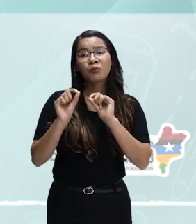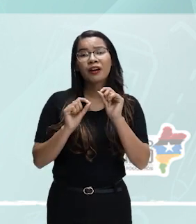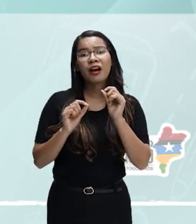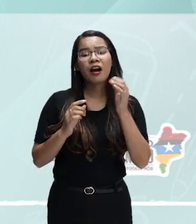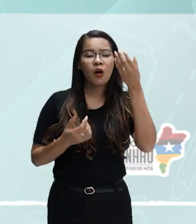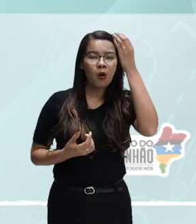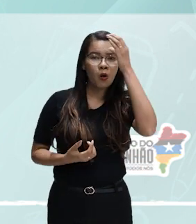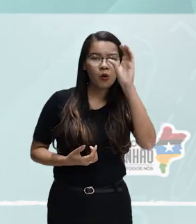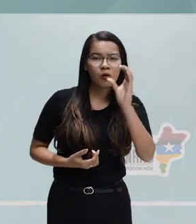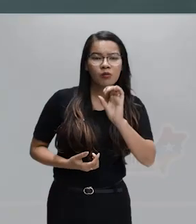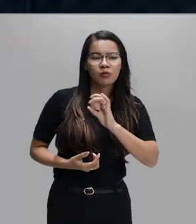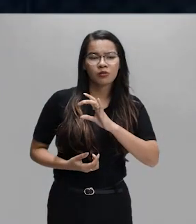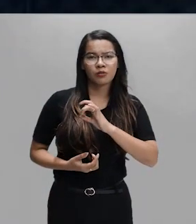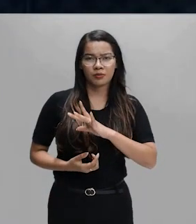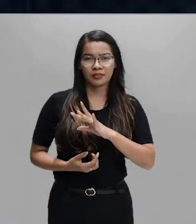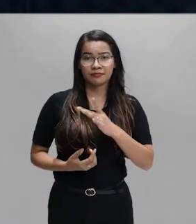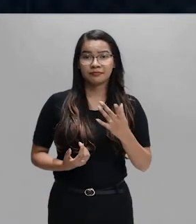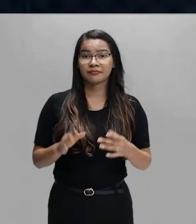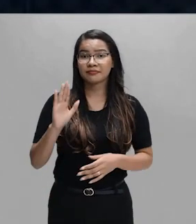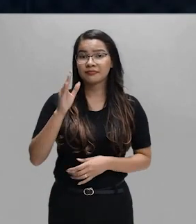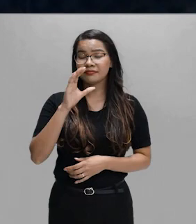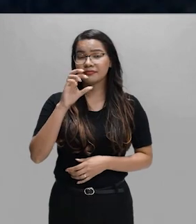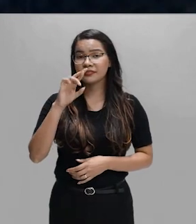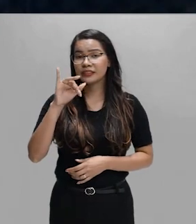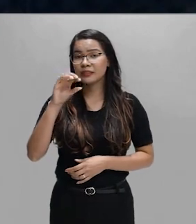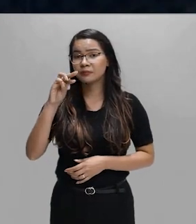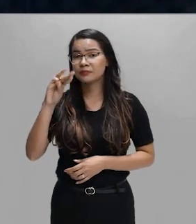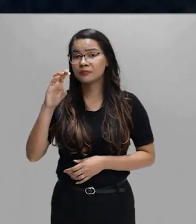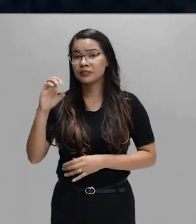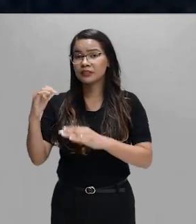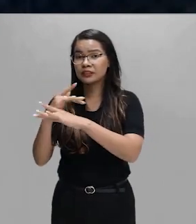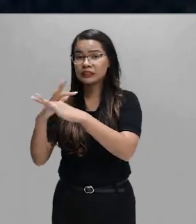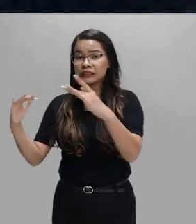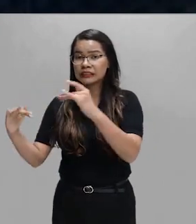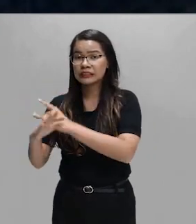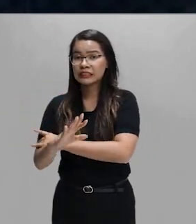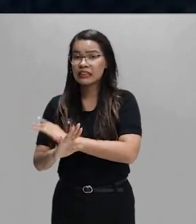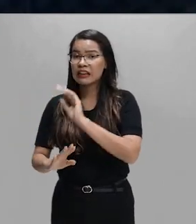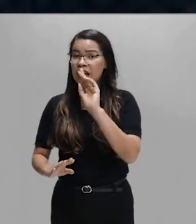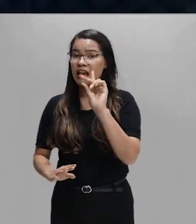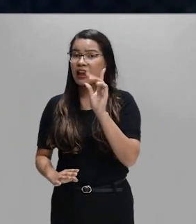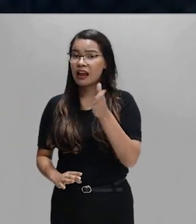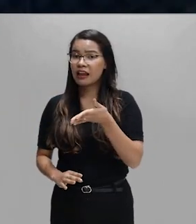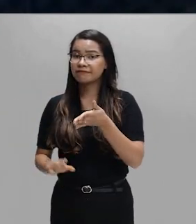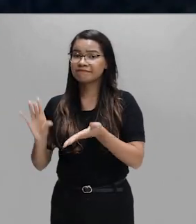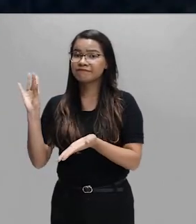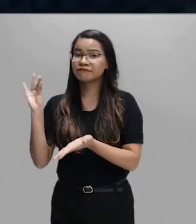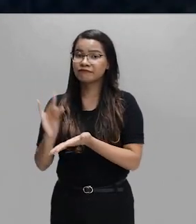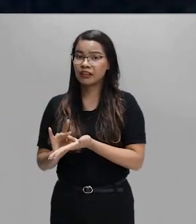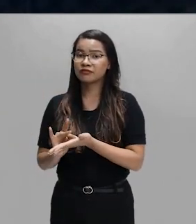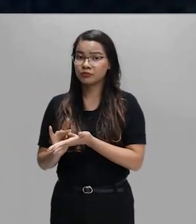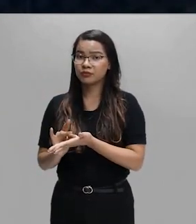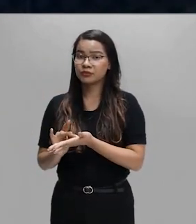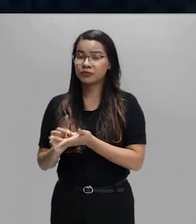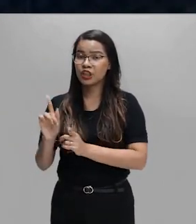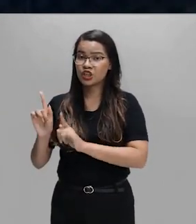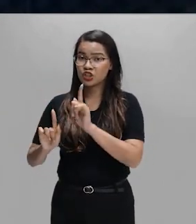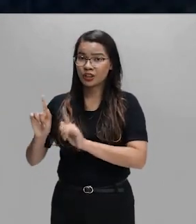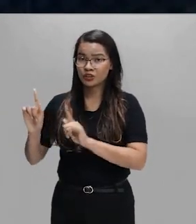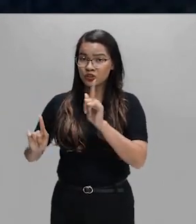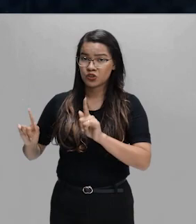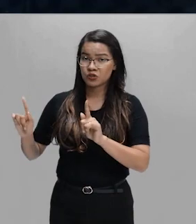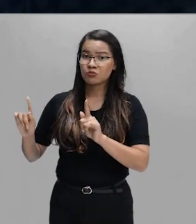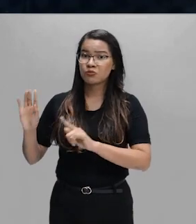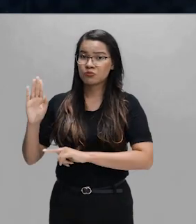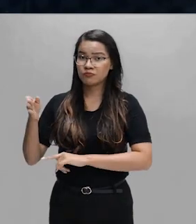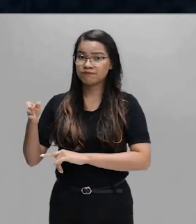medo. A criminalidade urbana é um dado, é um fato, é estatístico. Só que essa criminalidade,